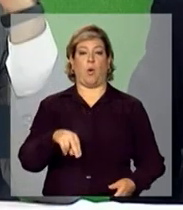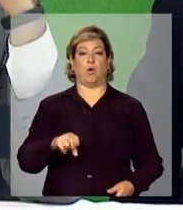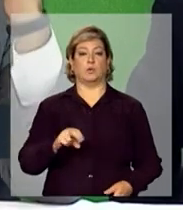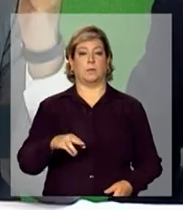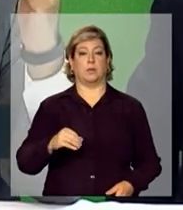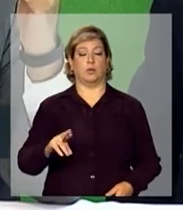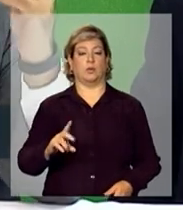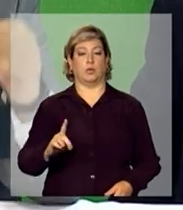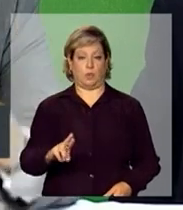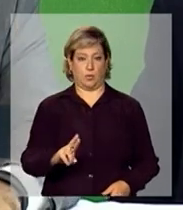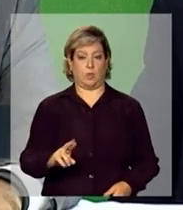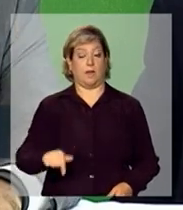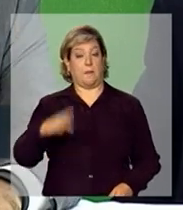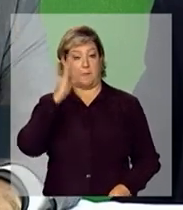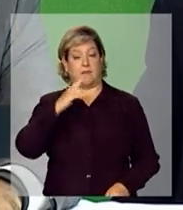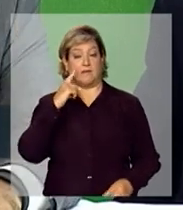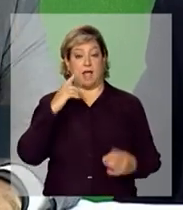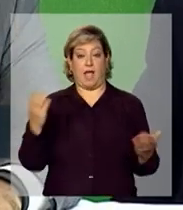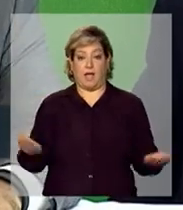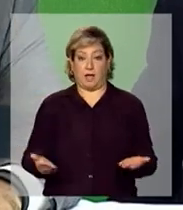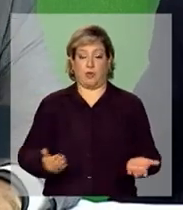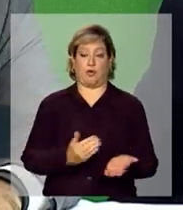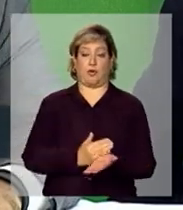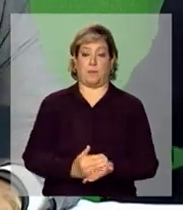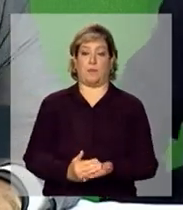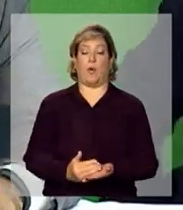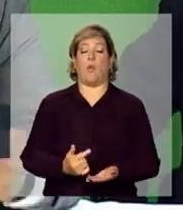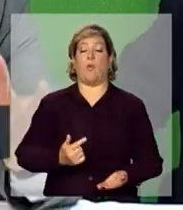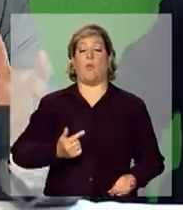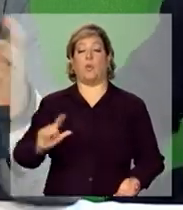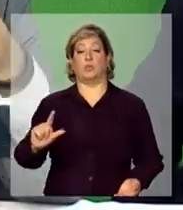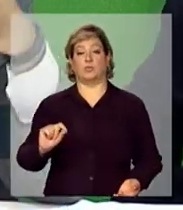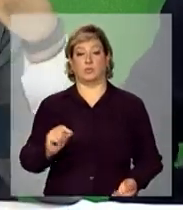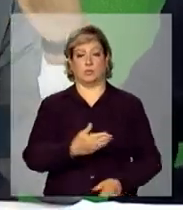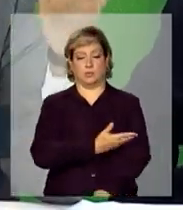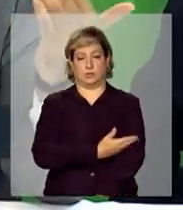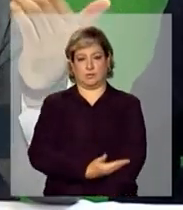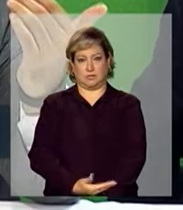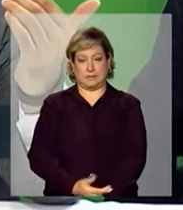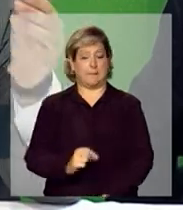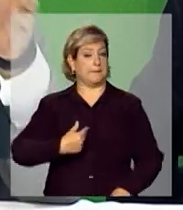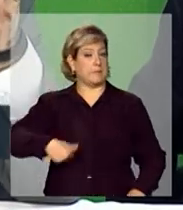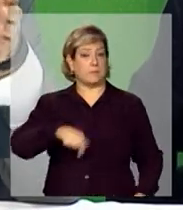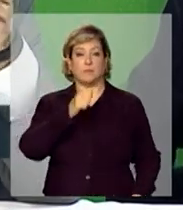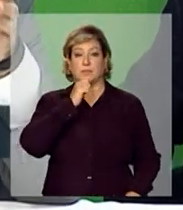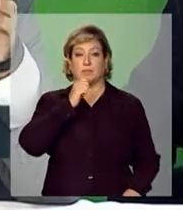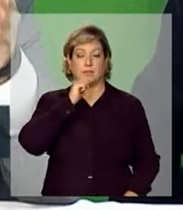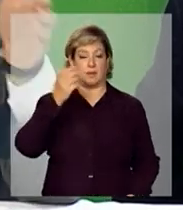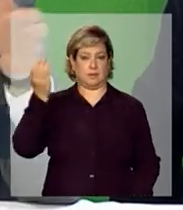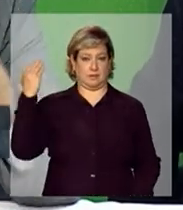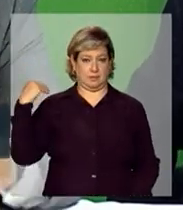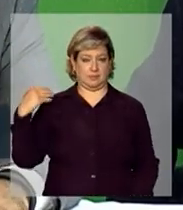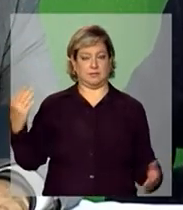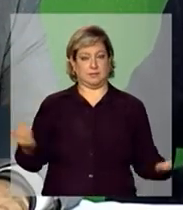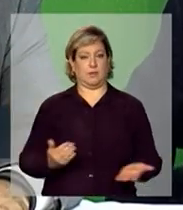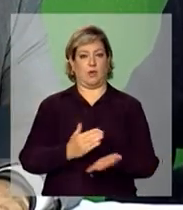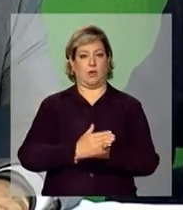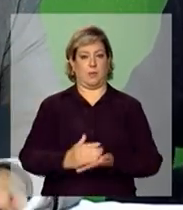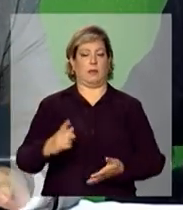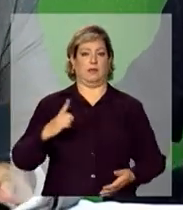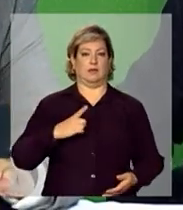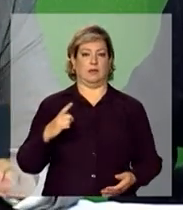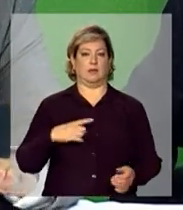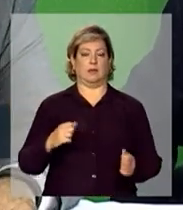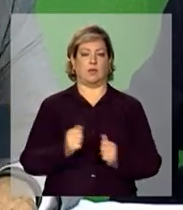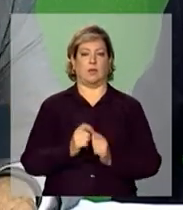num outro patamar num patamar que nós não tínhamos que passamos a ter e equiparação com